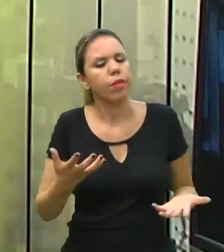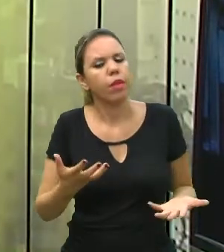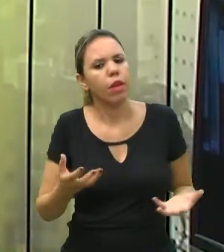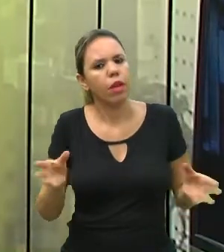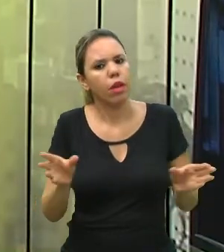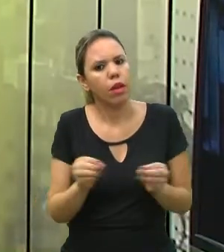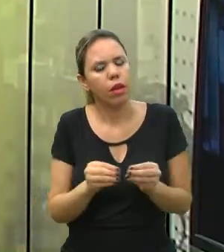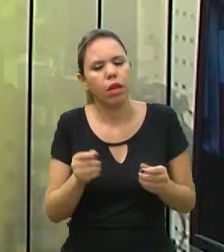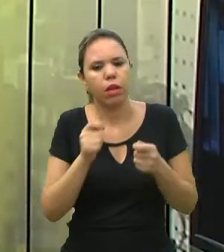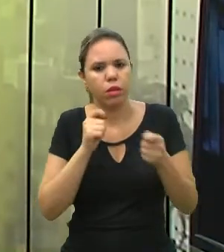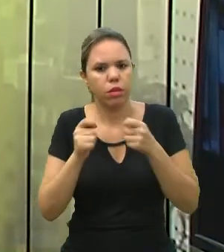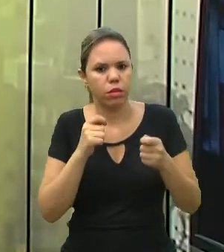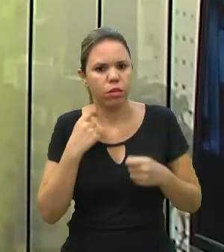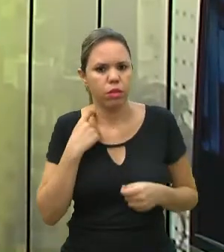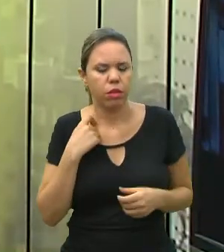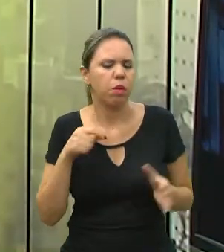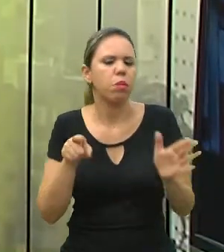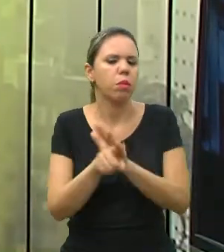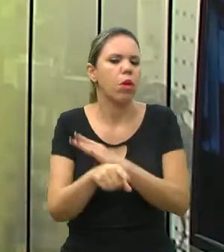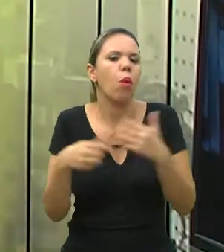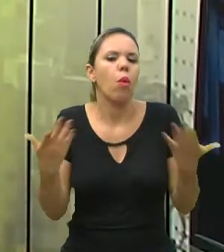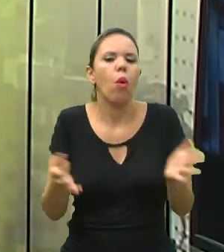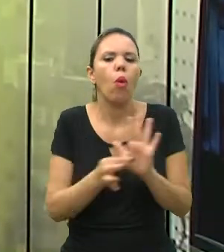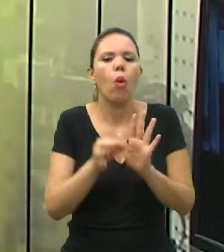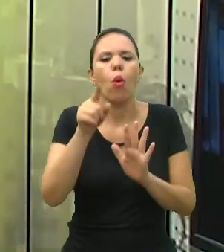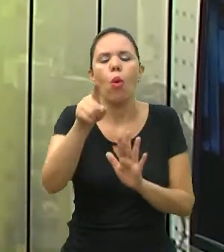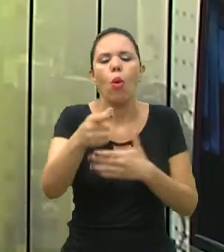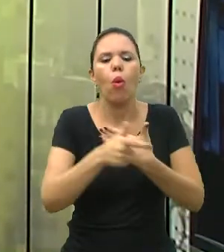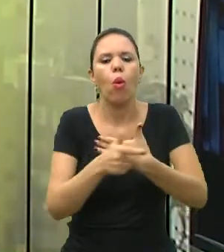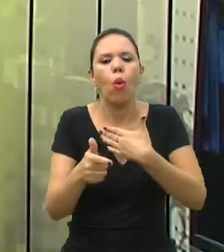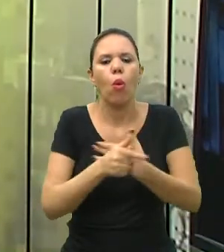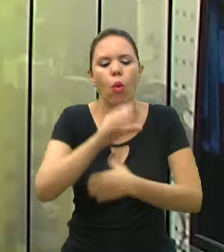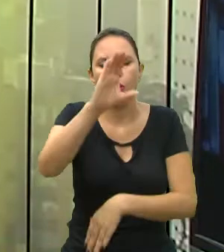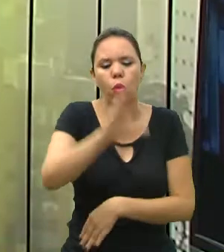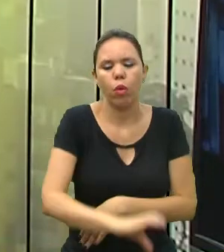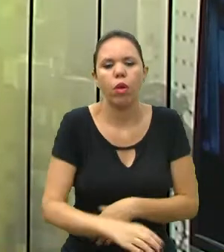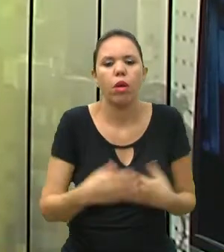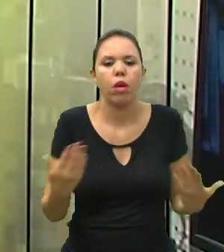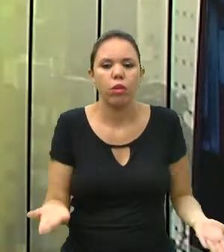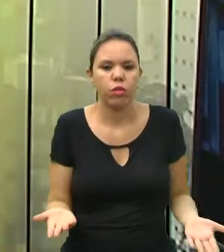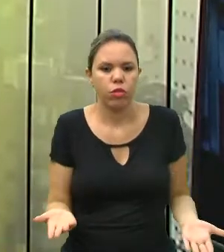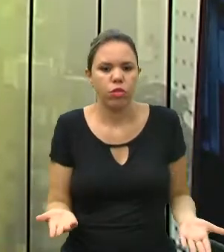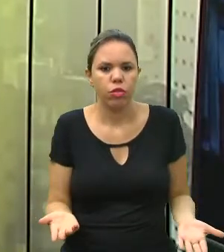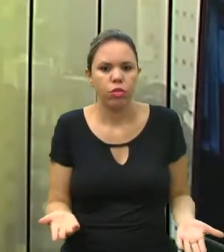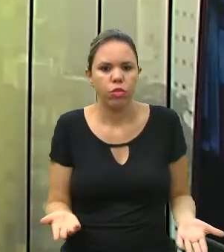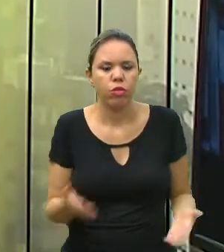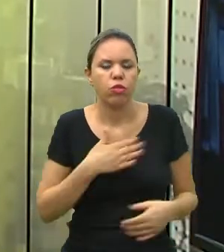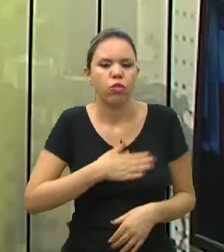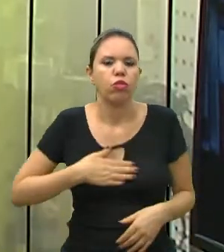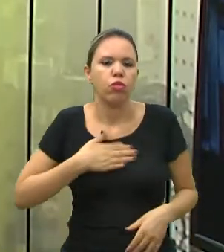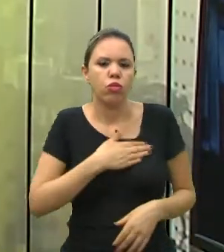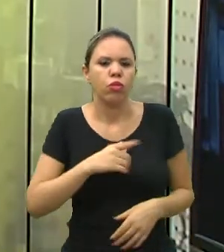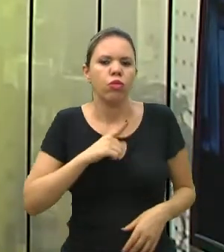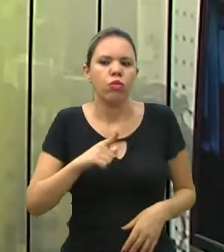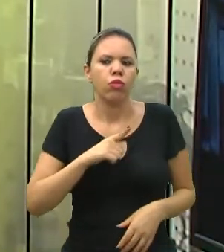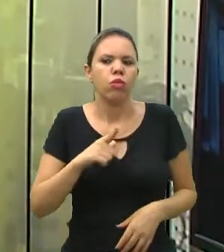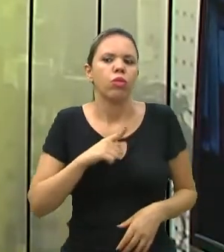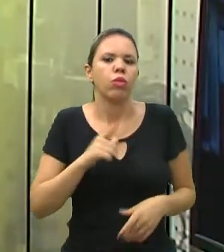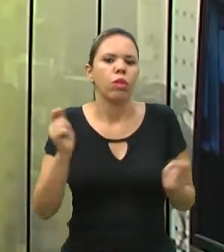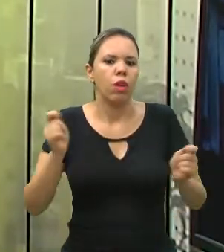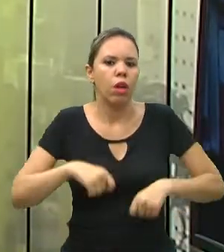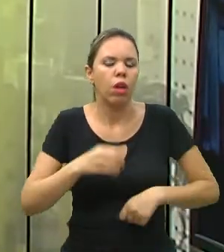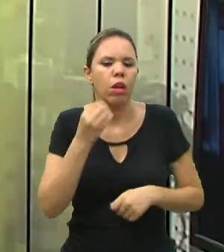quero encerrar a nossa entrevista te perguntando qual é a sua opinião sobre o papel do cidadão, porque a gente gostaria de ter alguns